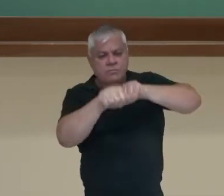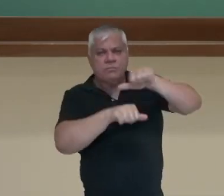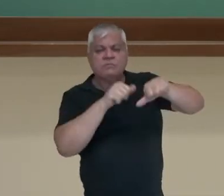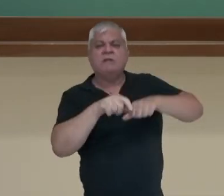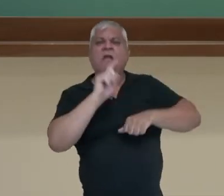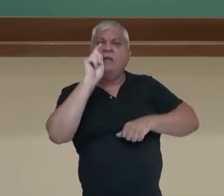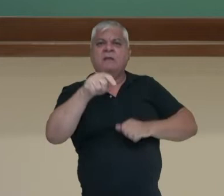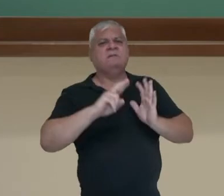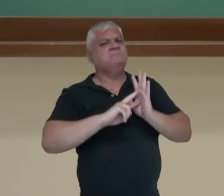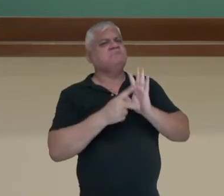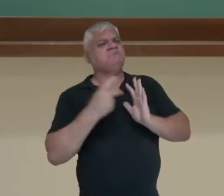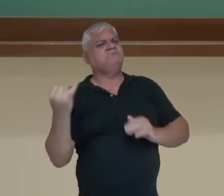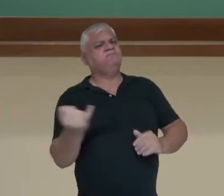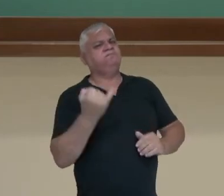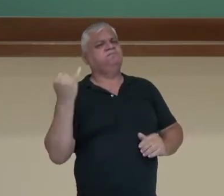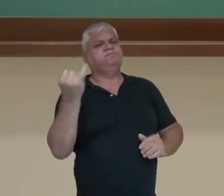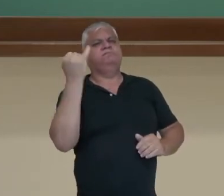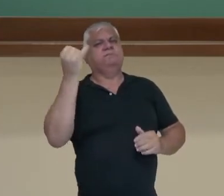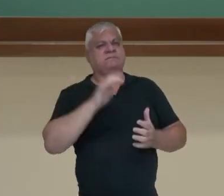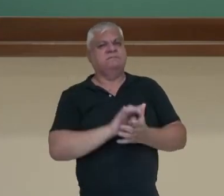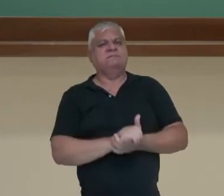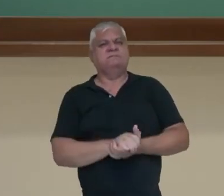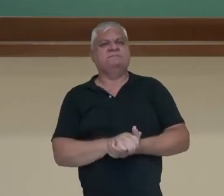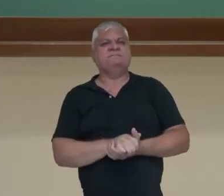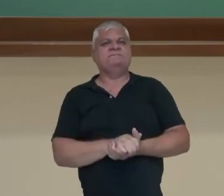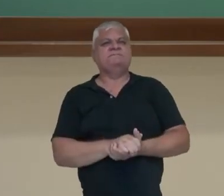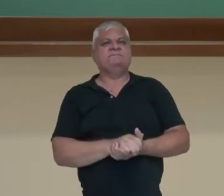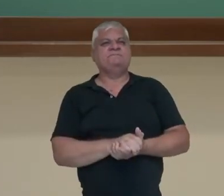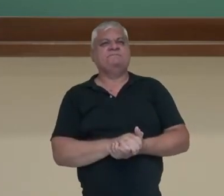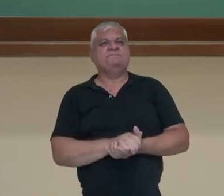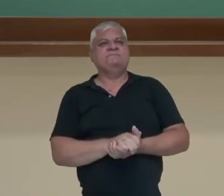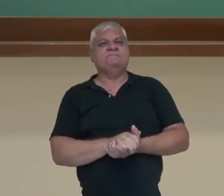muito significativas, né?